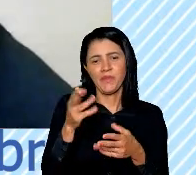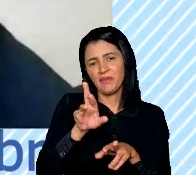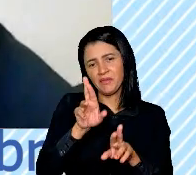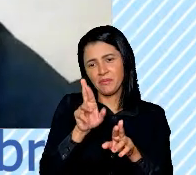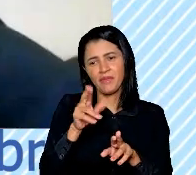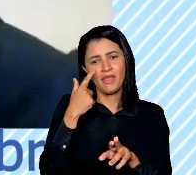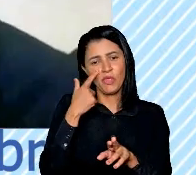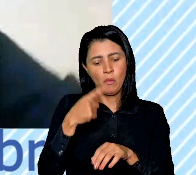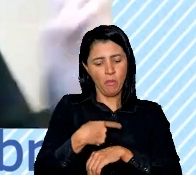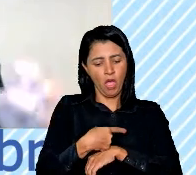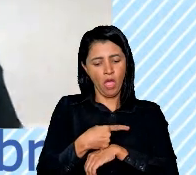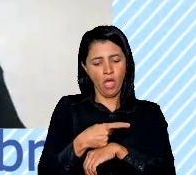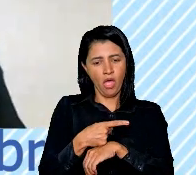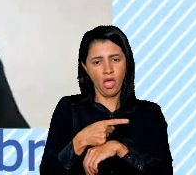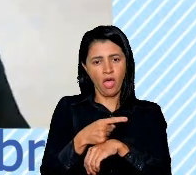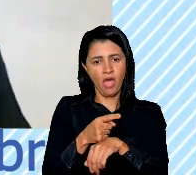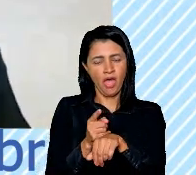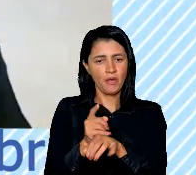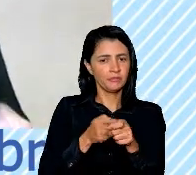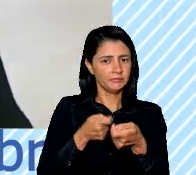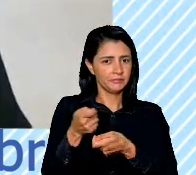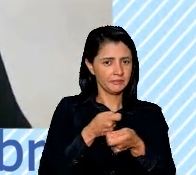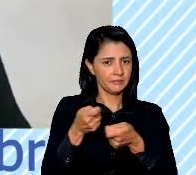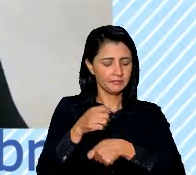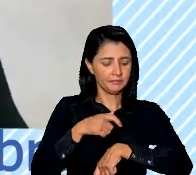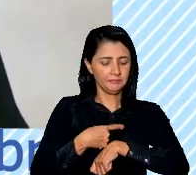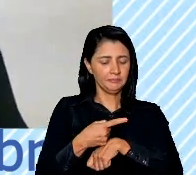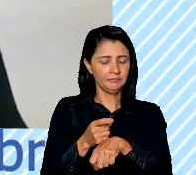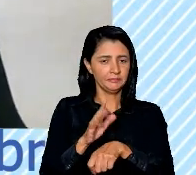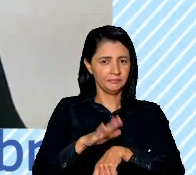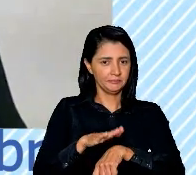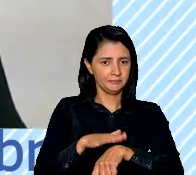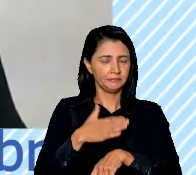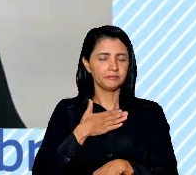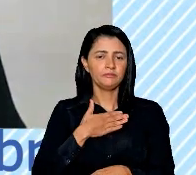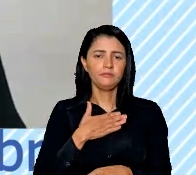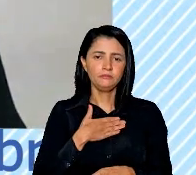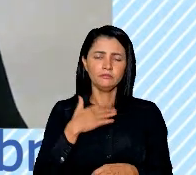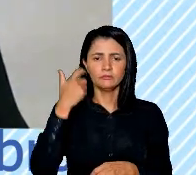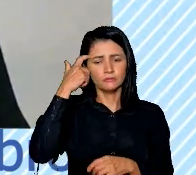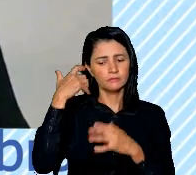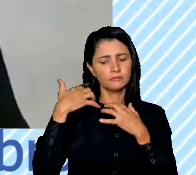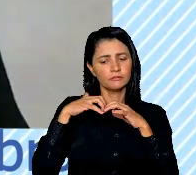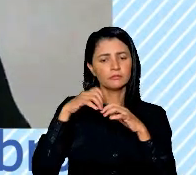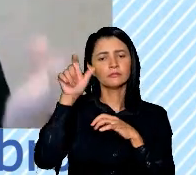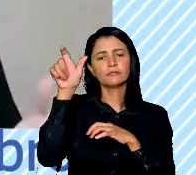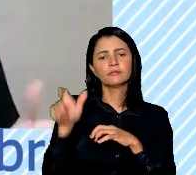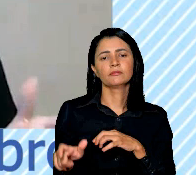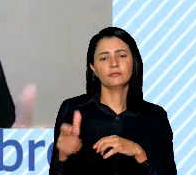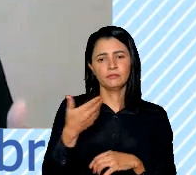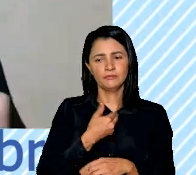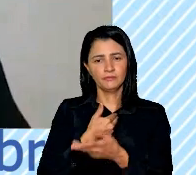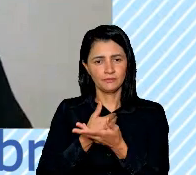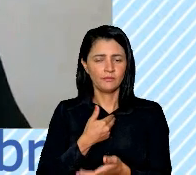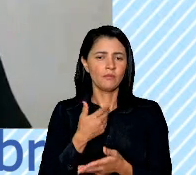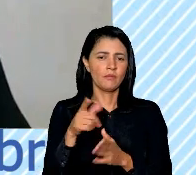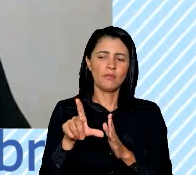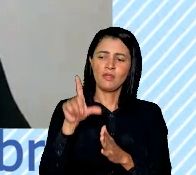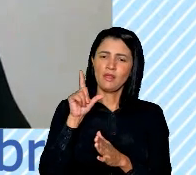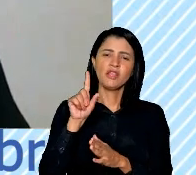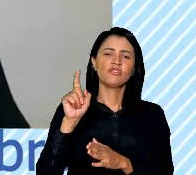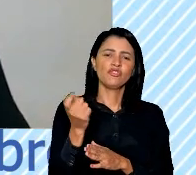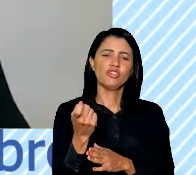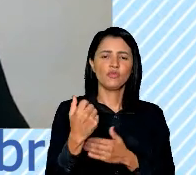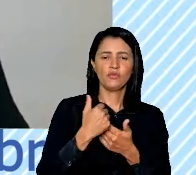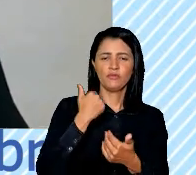o meu relógio controlando aqui meu tempo. Uma reflexão do meu querido e antigo orientador,